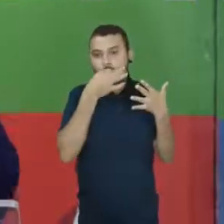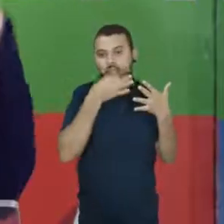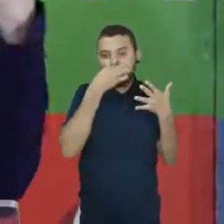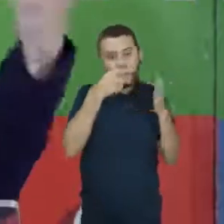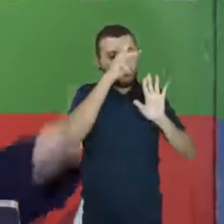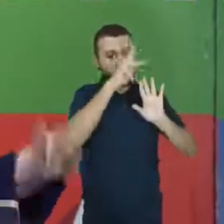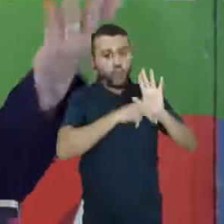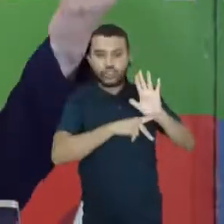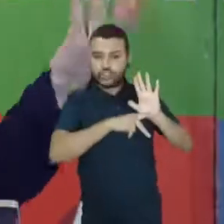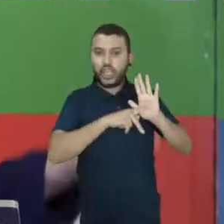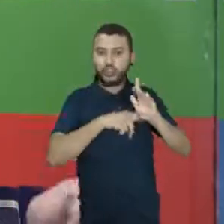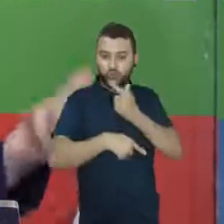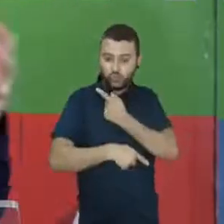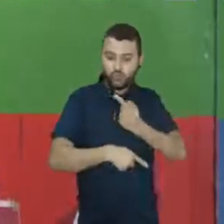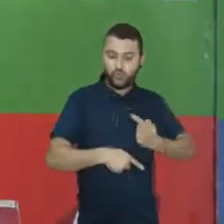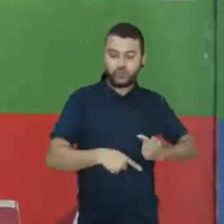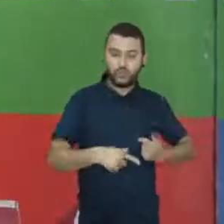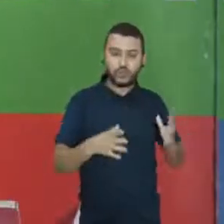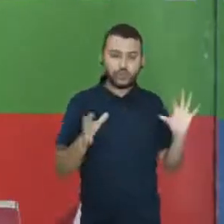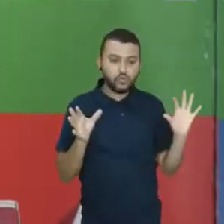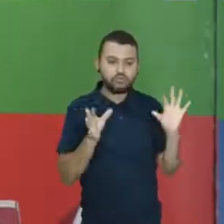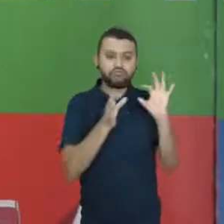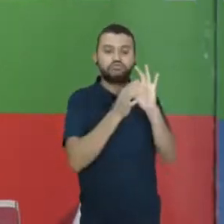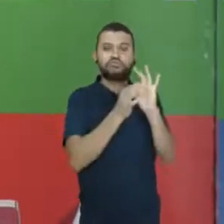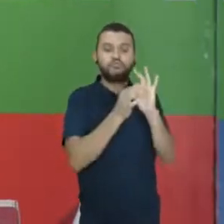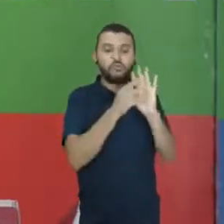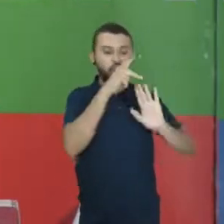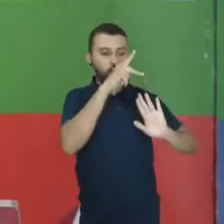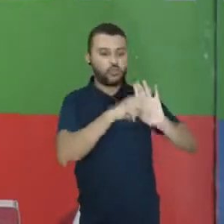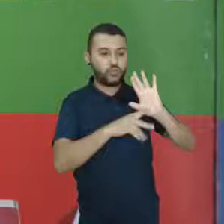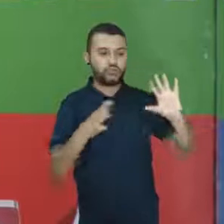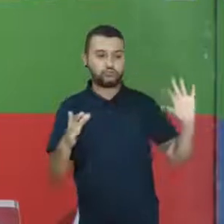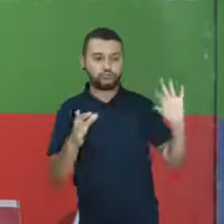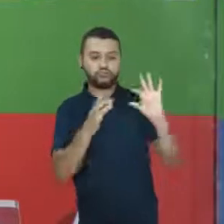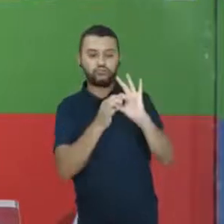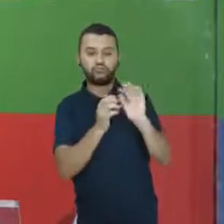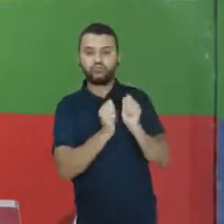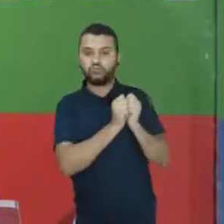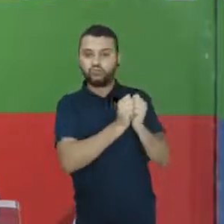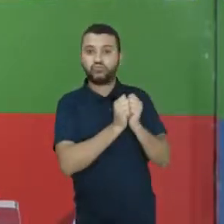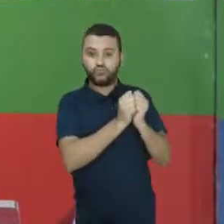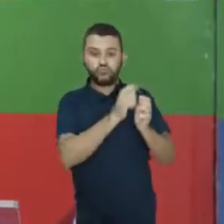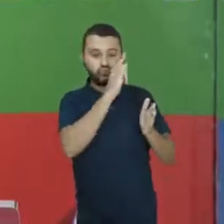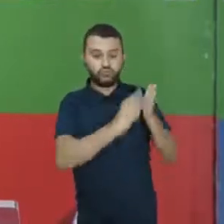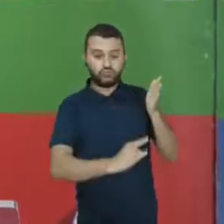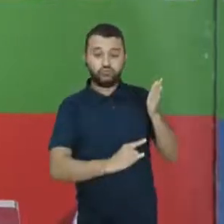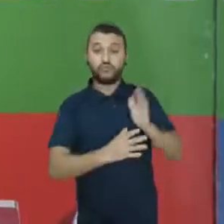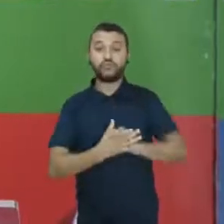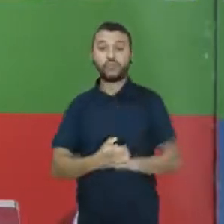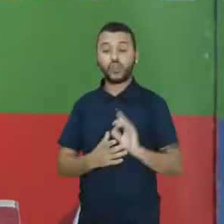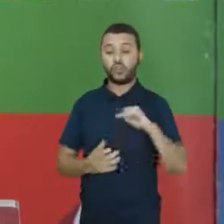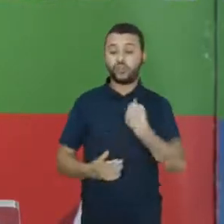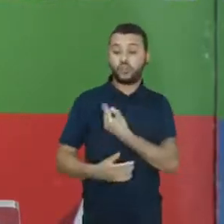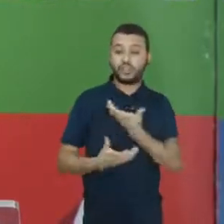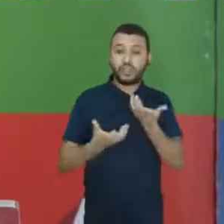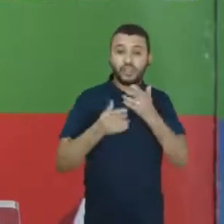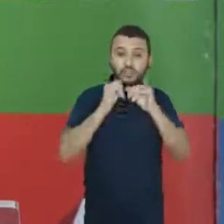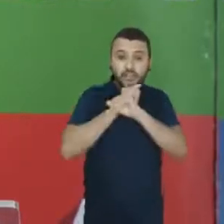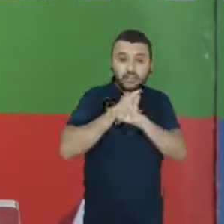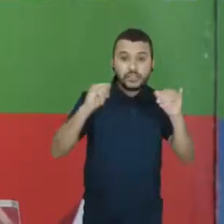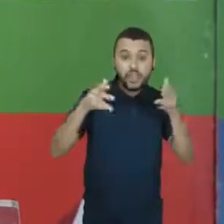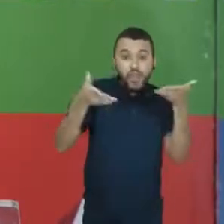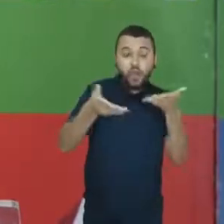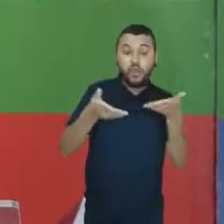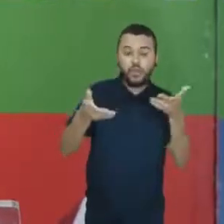governo ao seu programa de governo. Com isso, o que nós estamos dizendo aqui é que